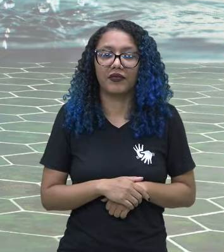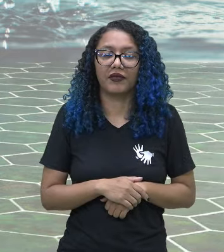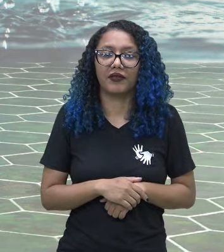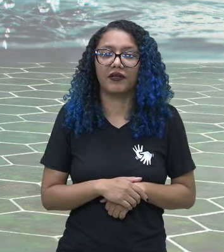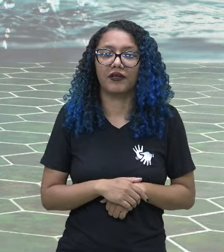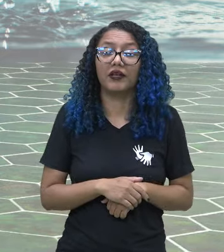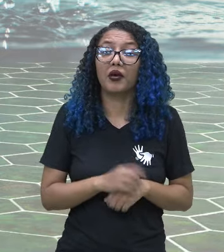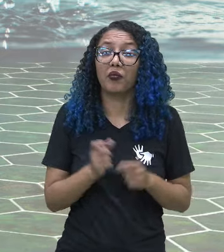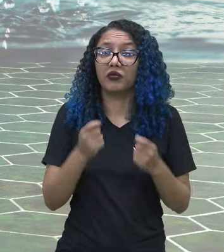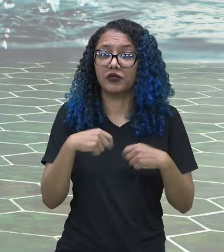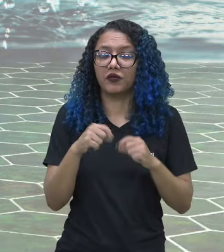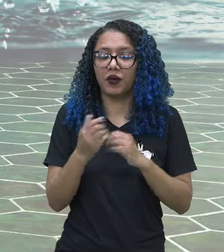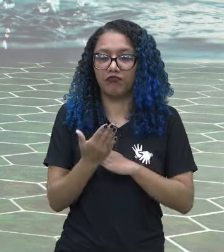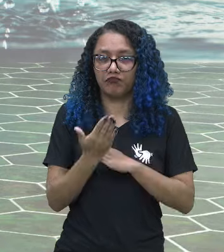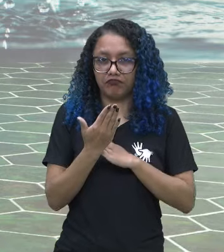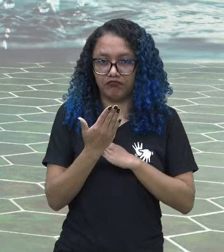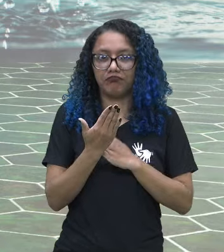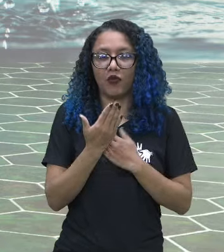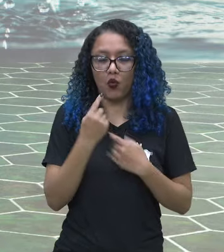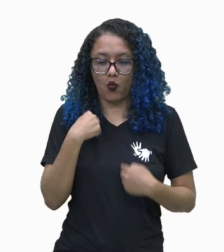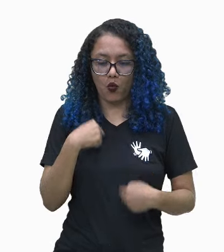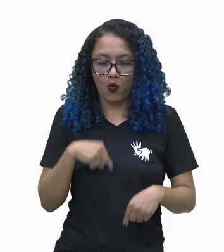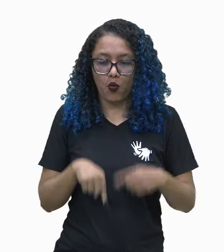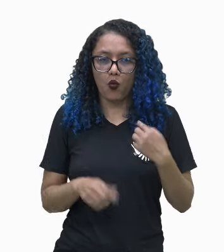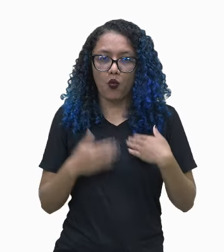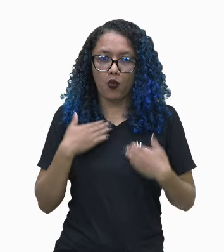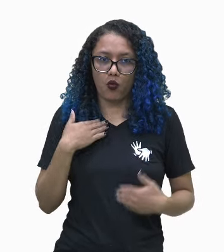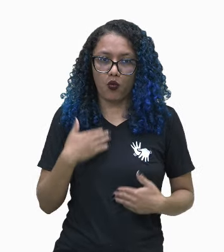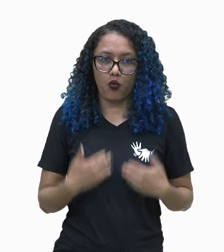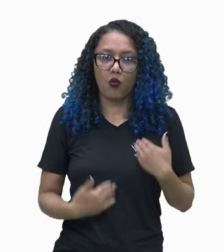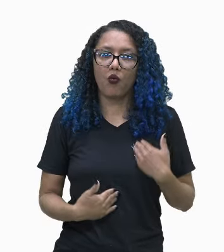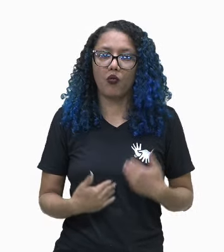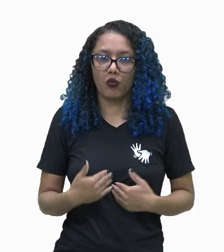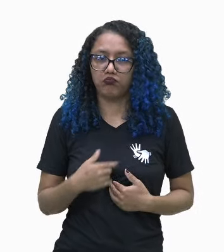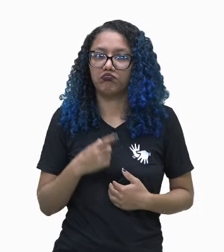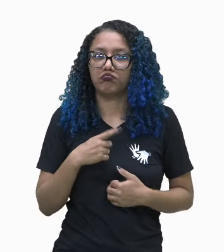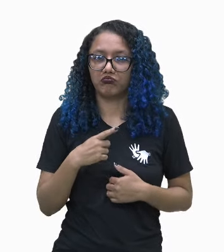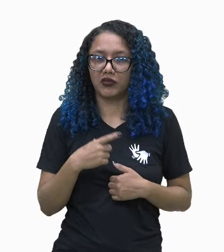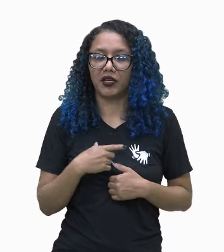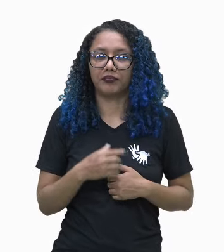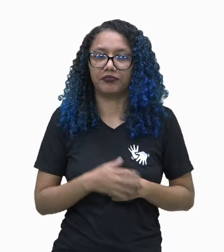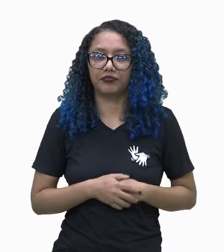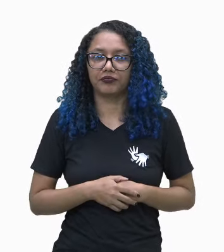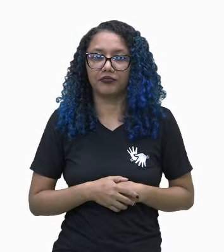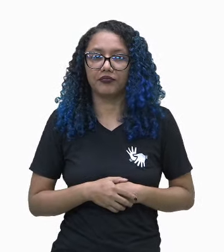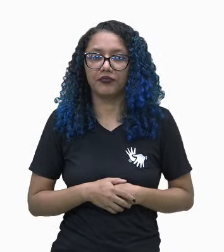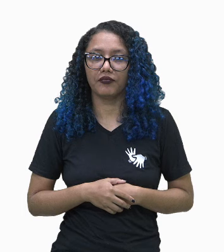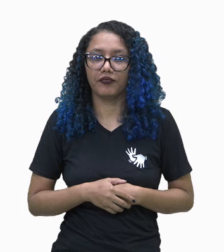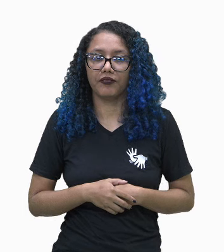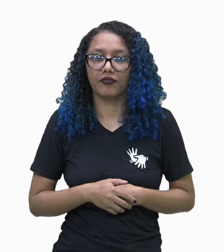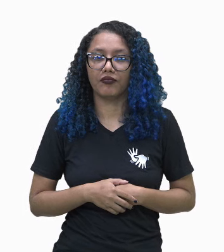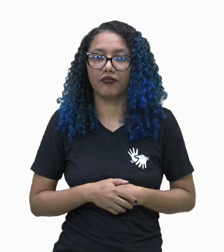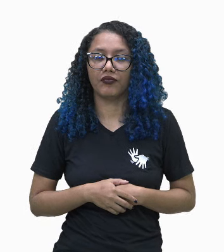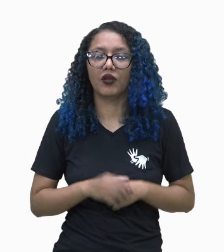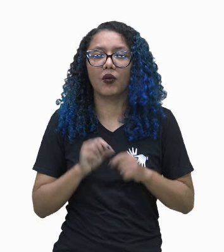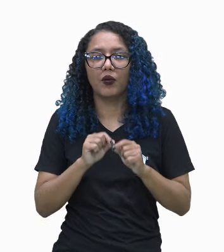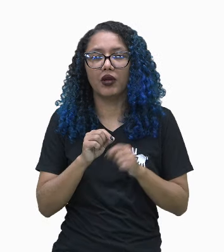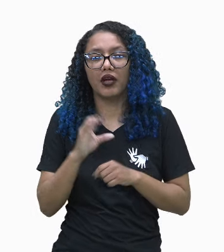disponibilizar para o nosso organismo, tá? Essas vitaminas. Então, vamos lá. Revisar aí, ó, que as vitaminas, elas são coenzimas, né?